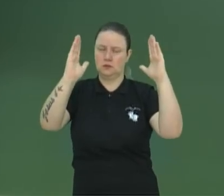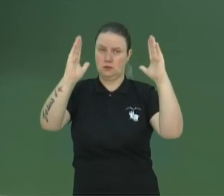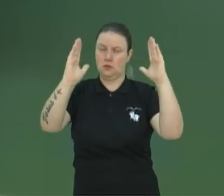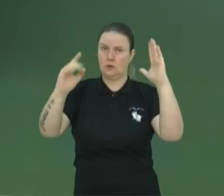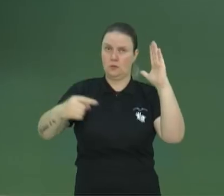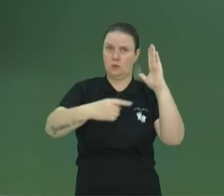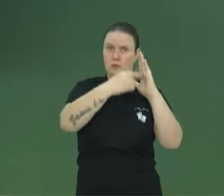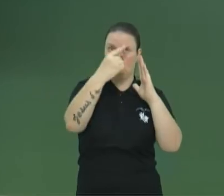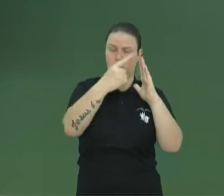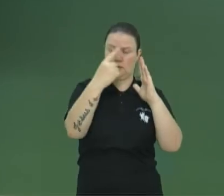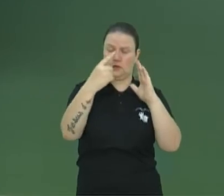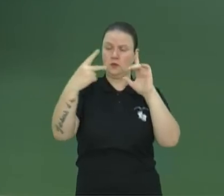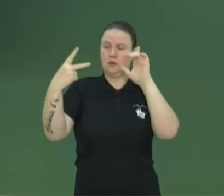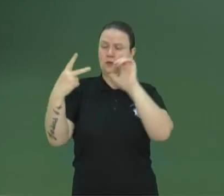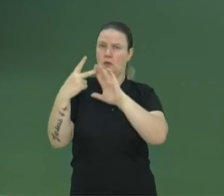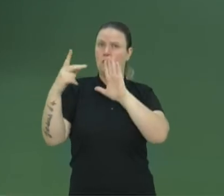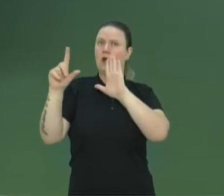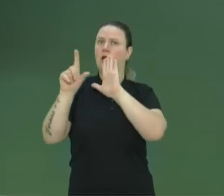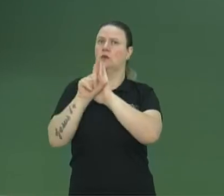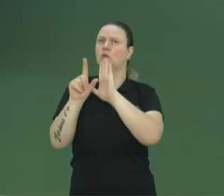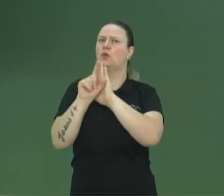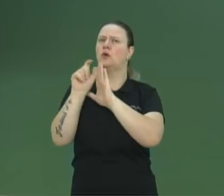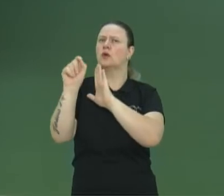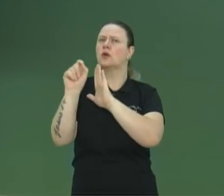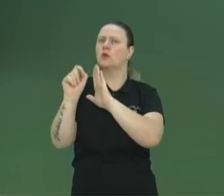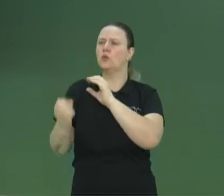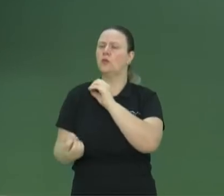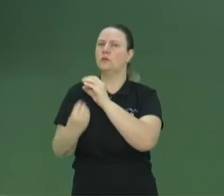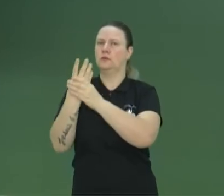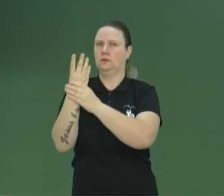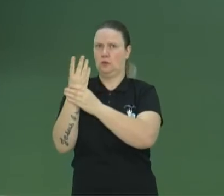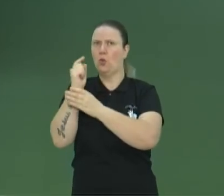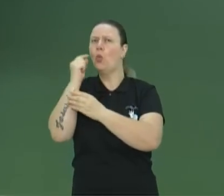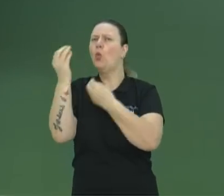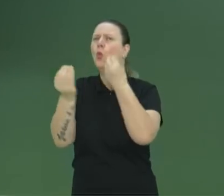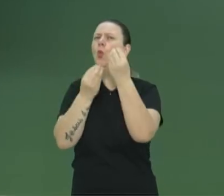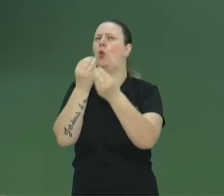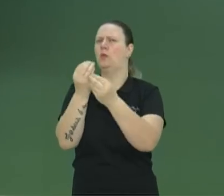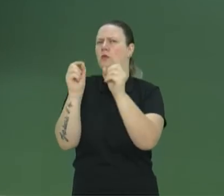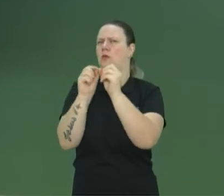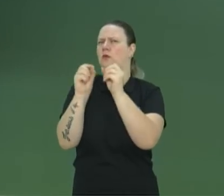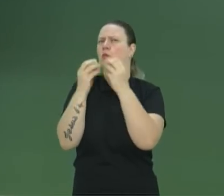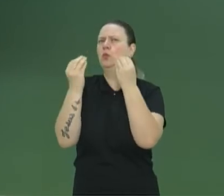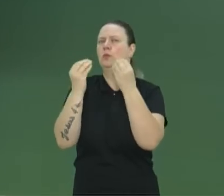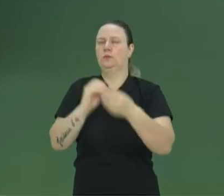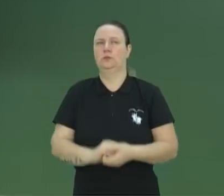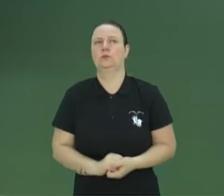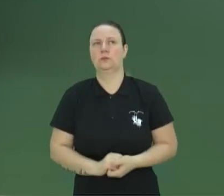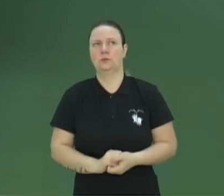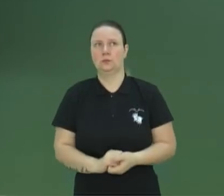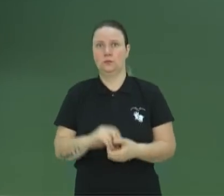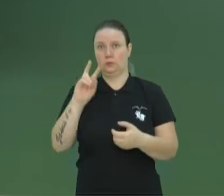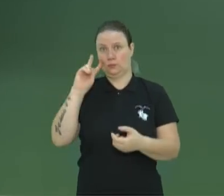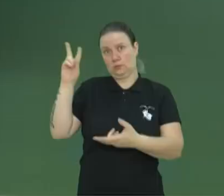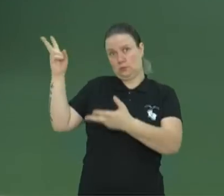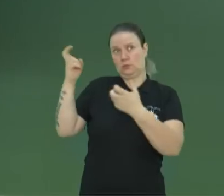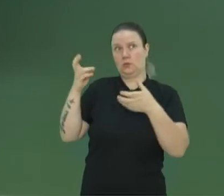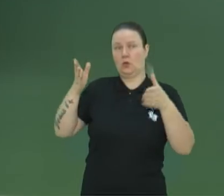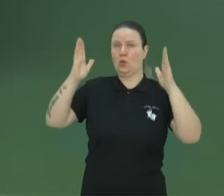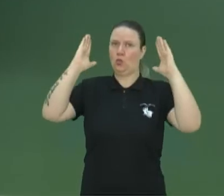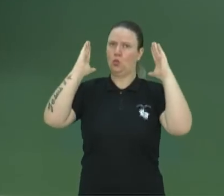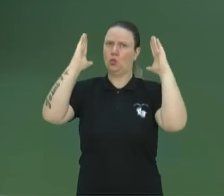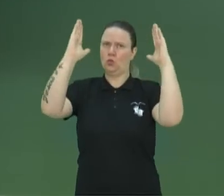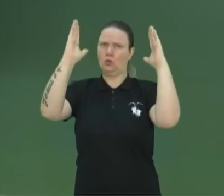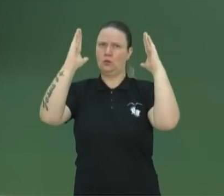eu tenho a lei de formação? Então é isso que a gente vai estar resolvendo nessa questão aqui, ó. Acompanhe. Então, resolvendo a questão, primeiro montei minha